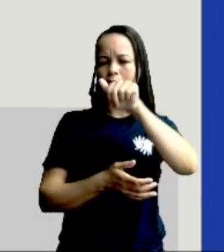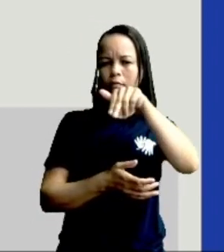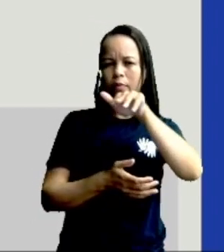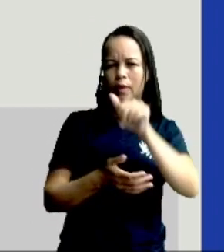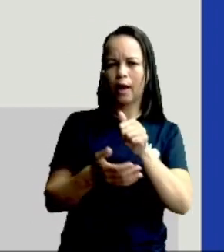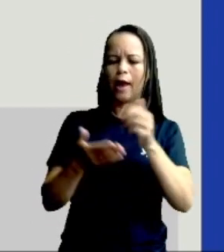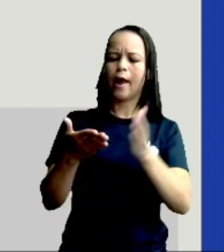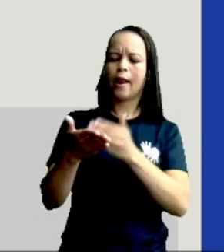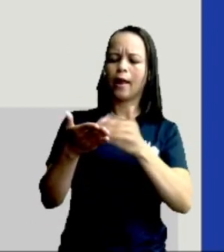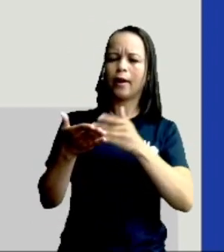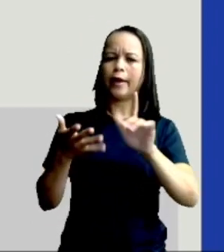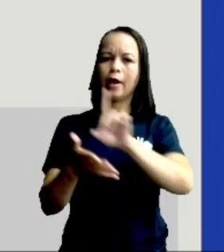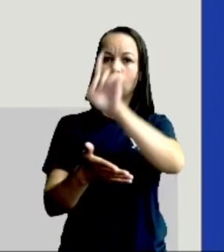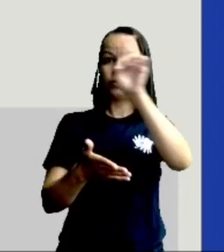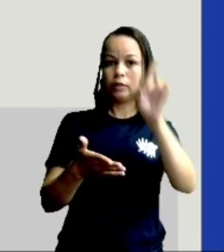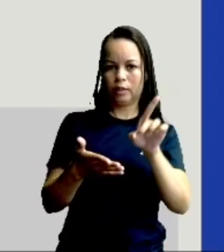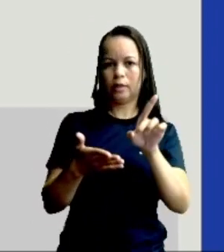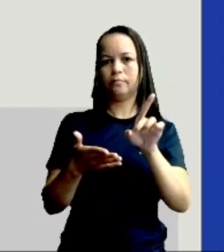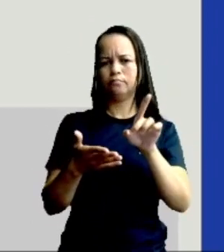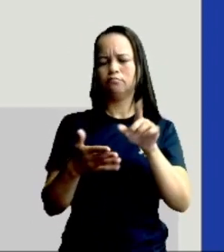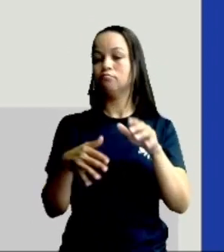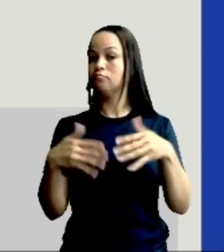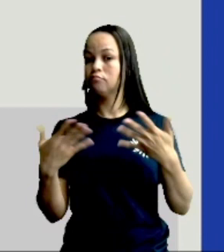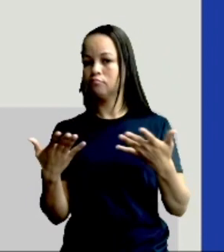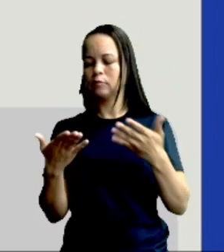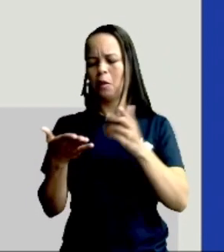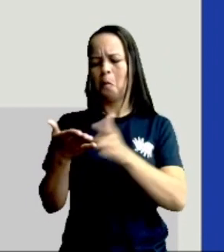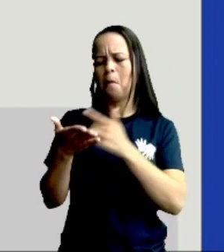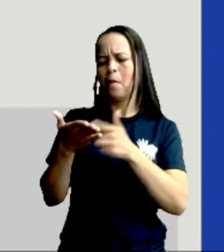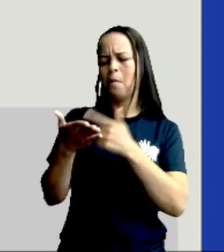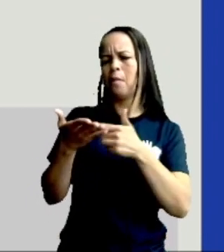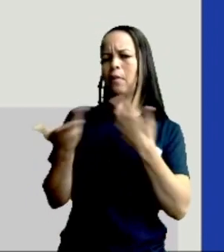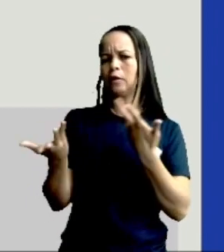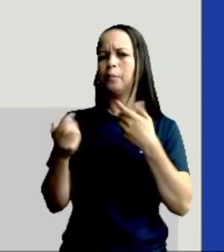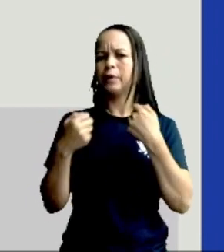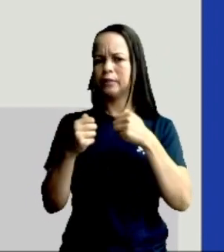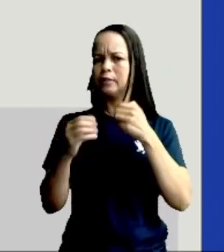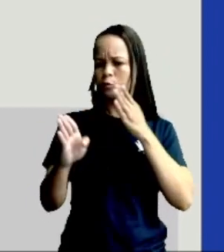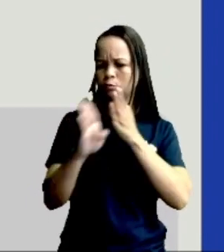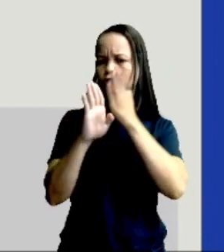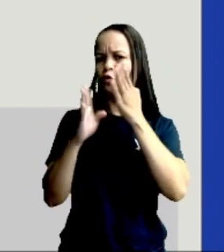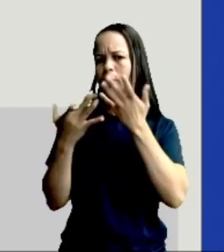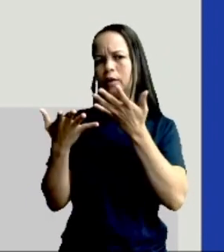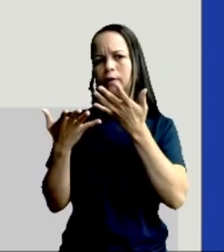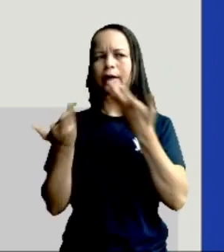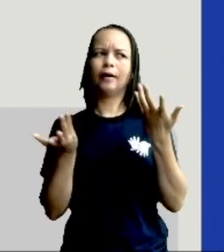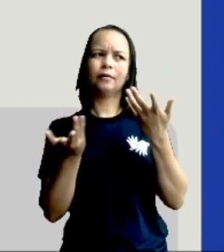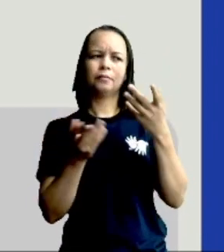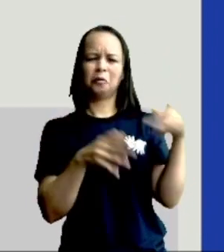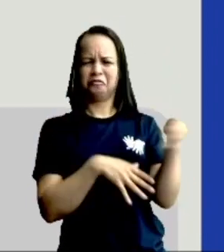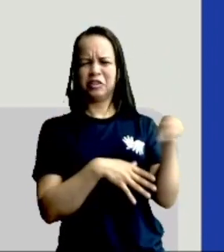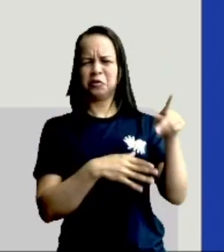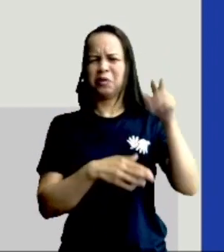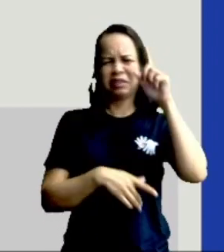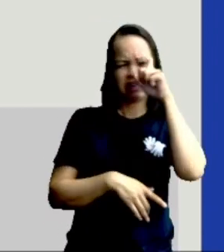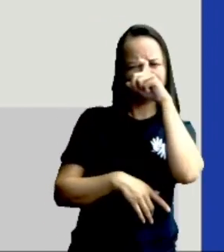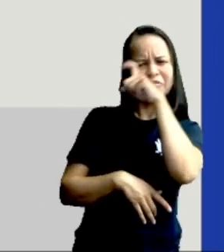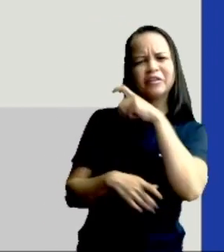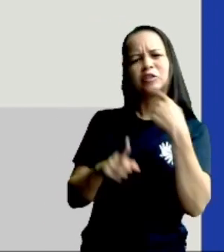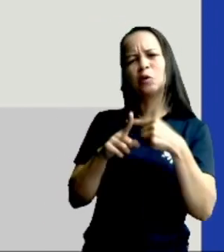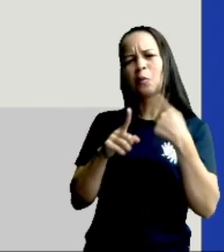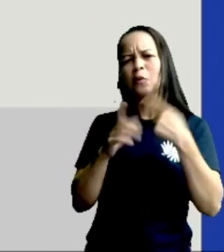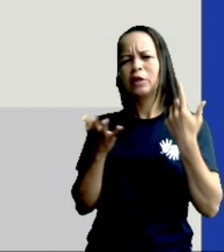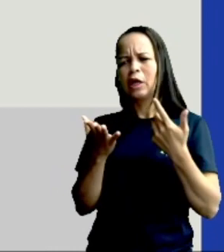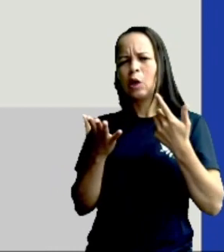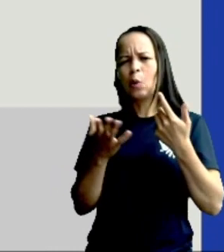quantidade de páginas que Joana está lendo por dia, né? Eita, professora, tá difícil, porque botou uma quantidade num dia, botou uma quantidade no outro, o quarto dia eu não